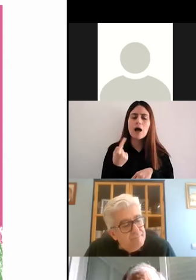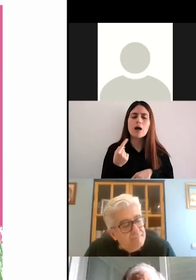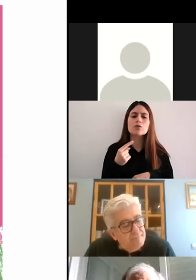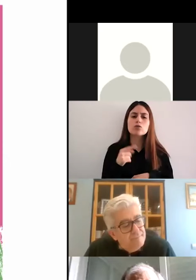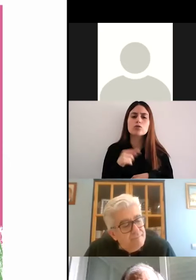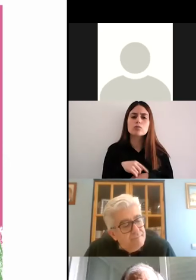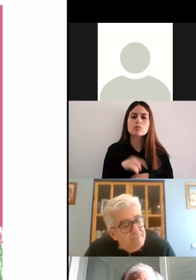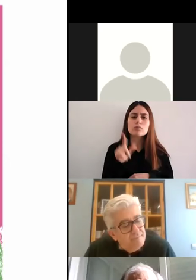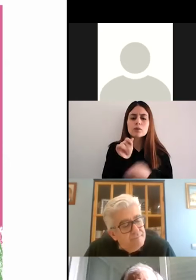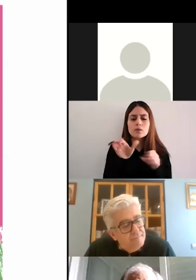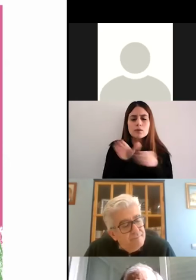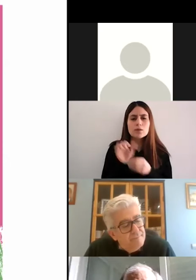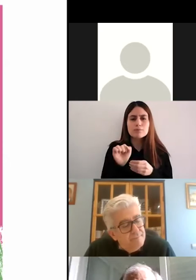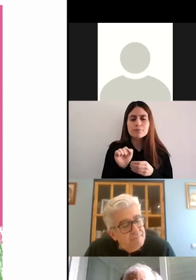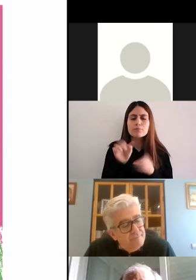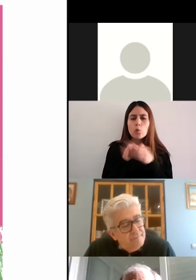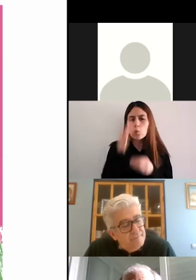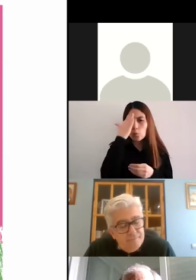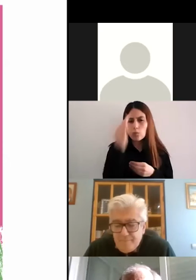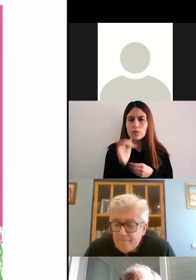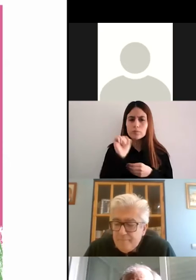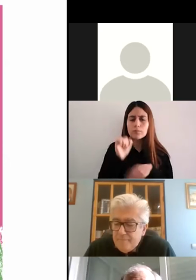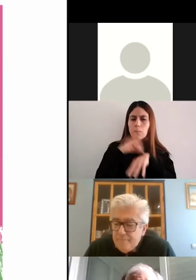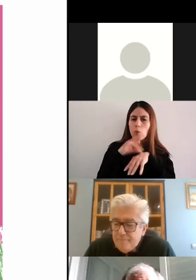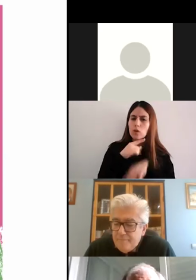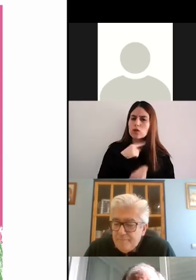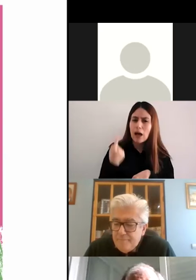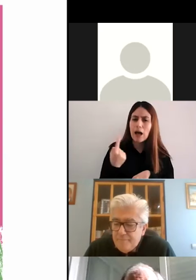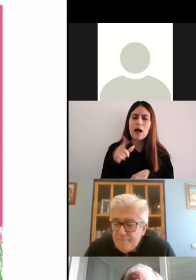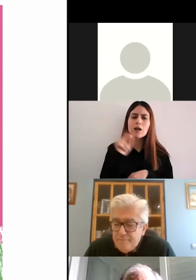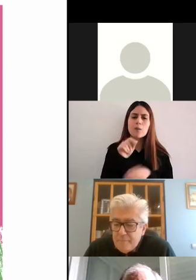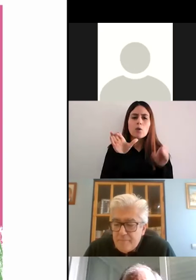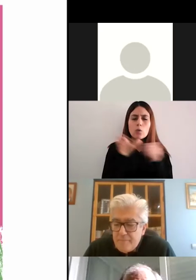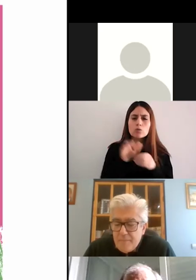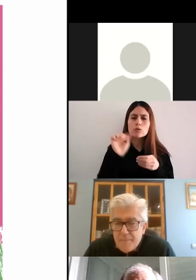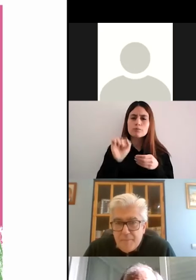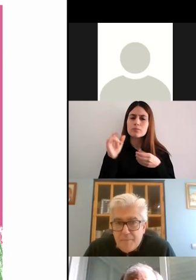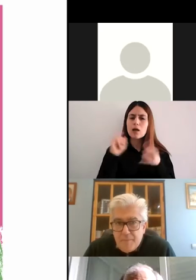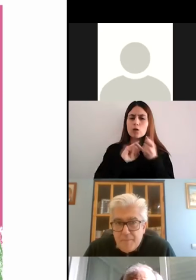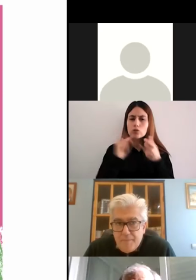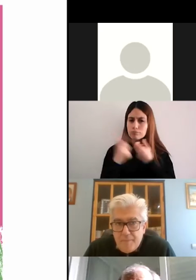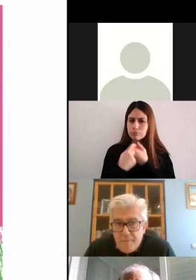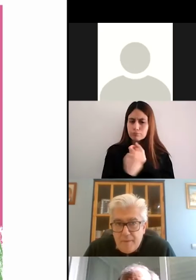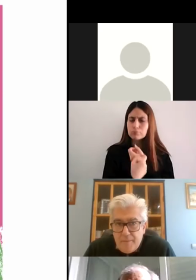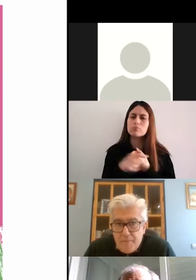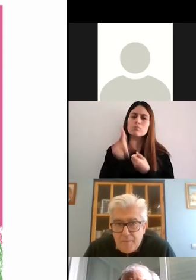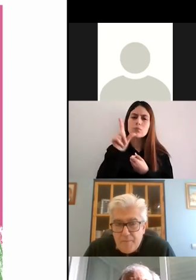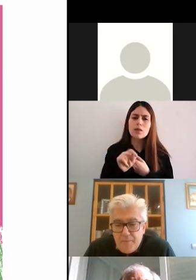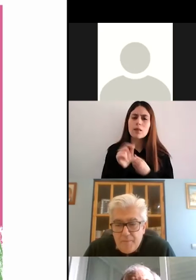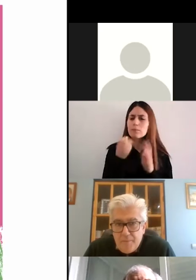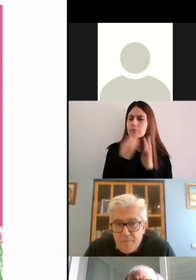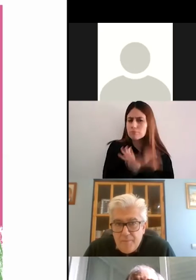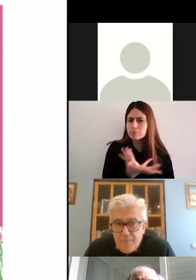com o Mirogrupo Português do Programa Europeu Conjunto para as Doenças Raras, com a Comissão Instaladora da RD Portugal e com a Comissão Nacional dos Centros de